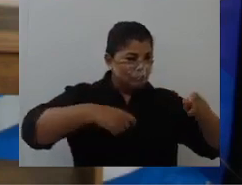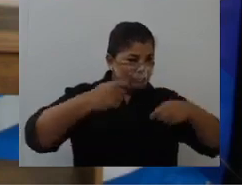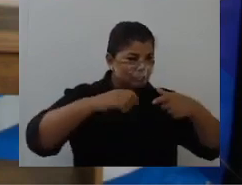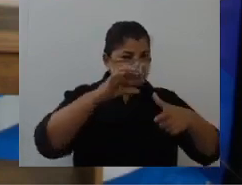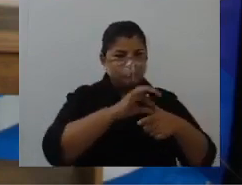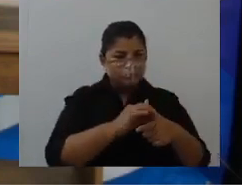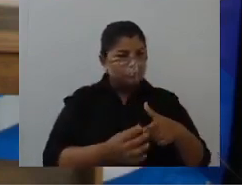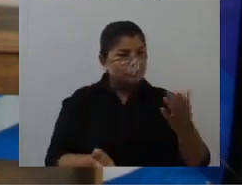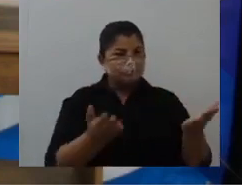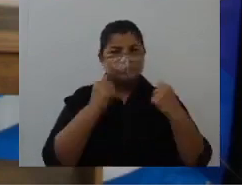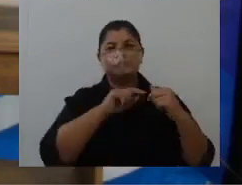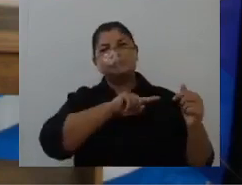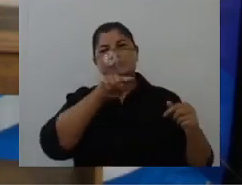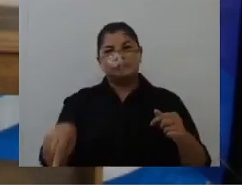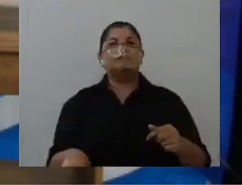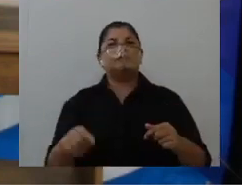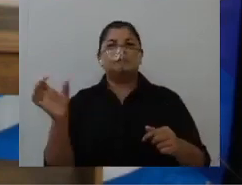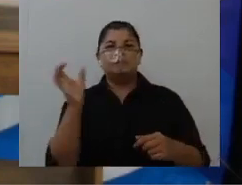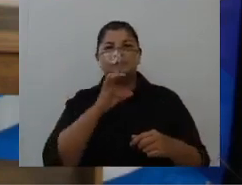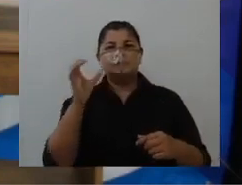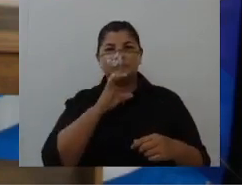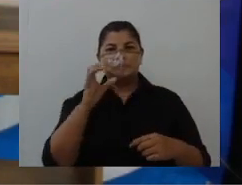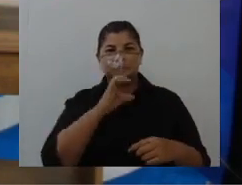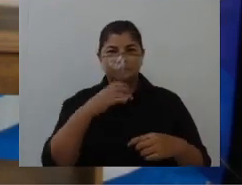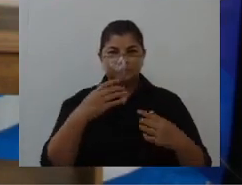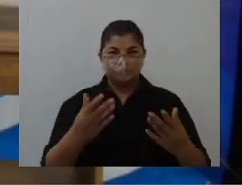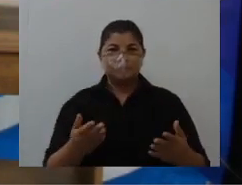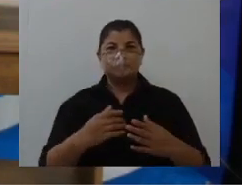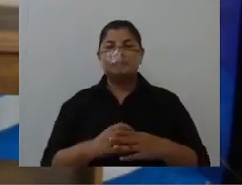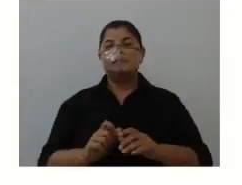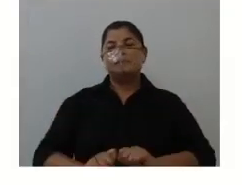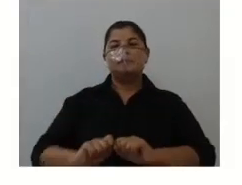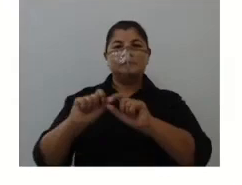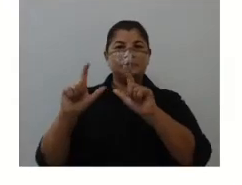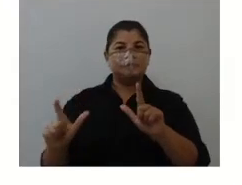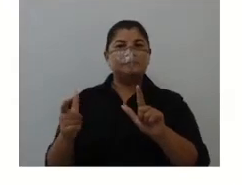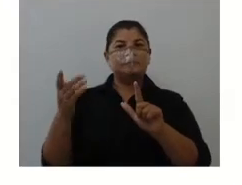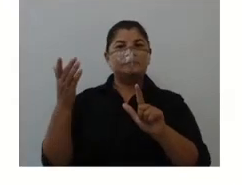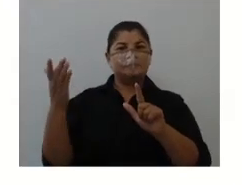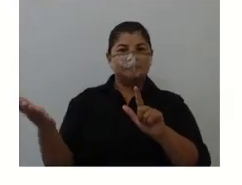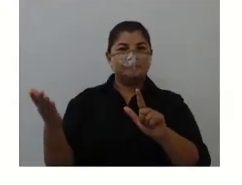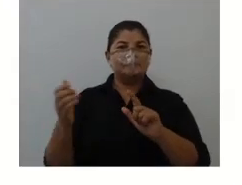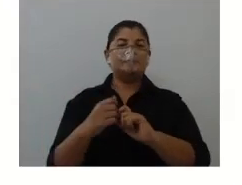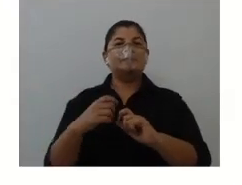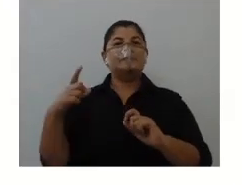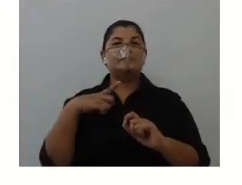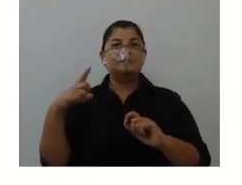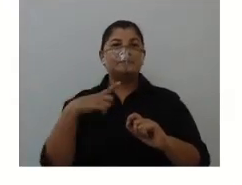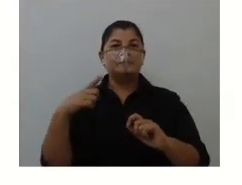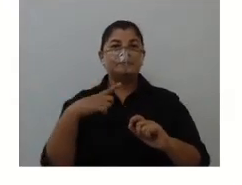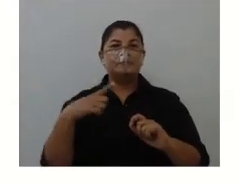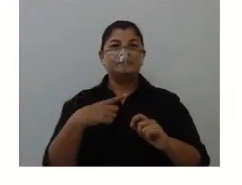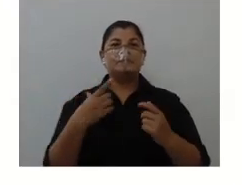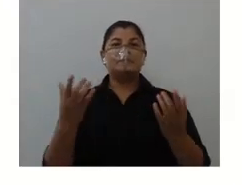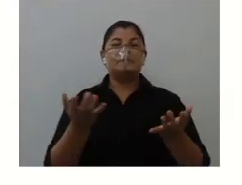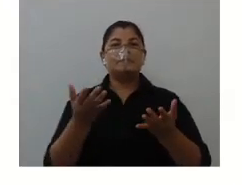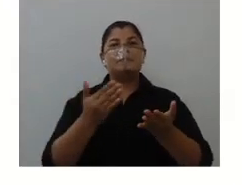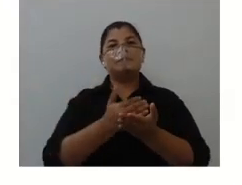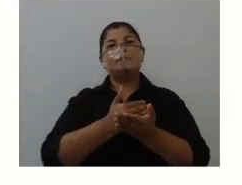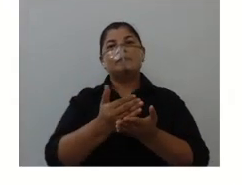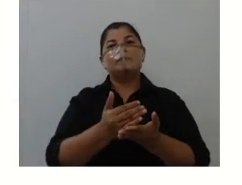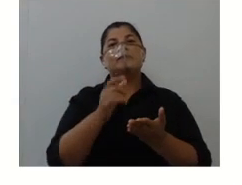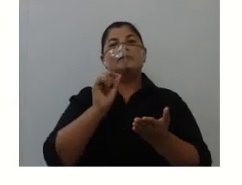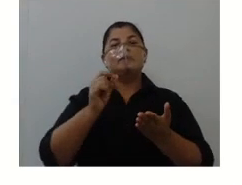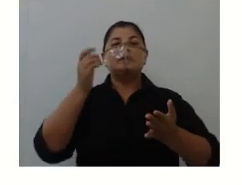de carne e vim voando para cá. Gente, tela cheia para vocês acompanharem. Olha só, a gente vai começar com a